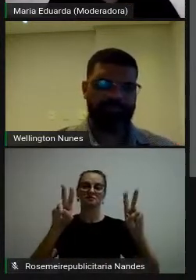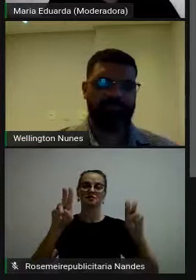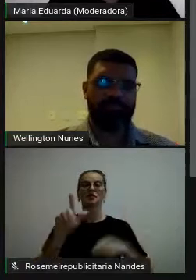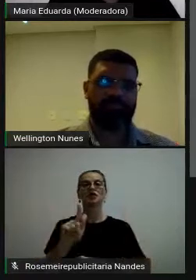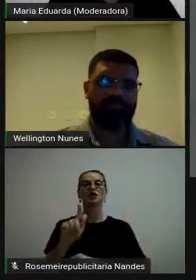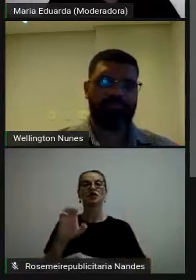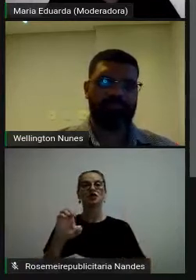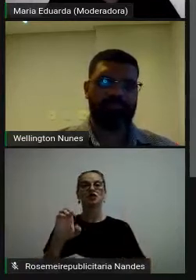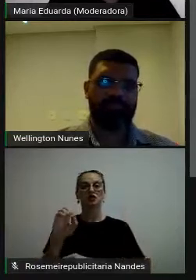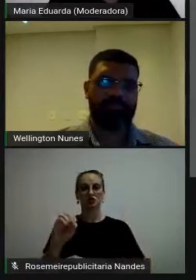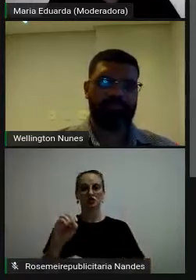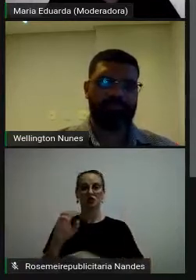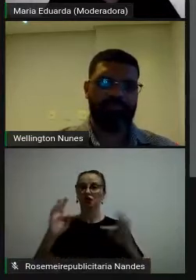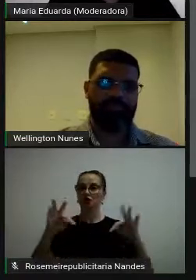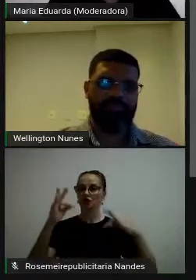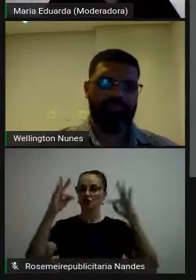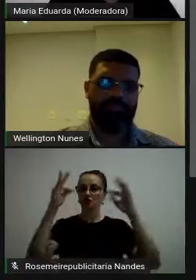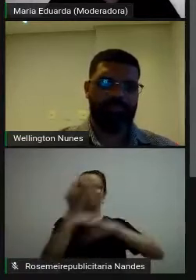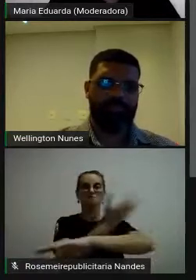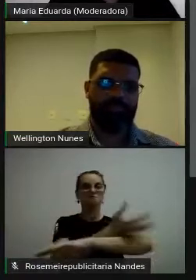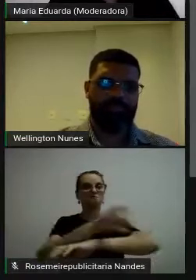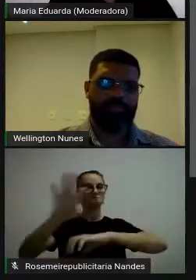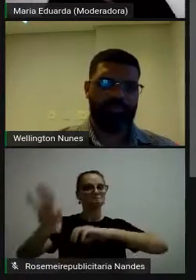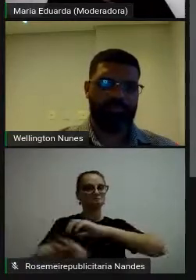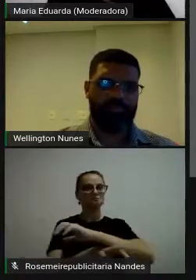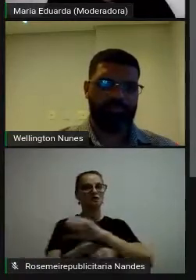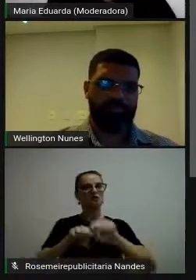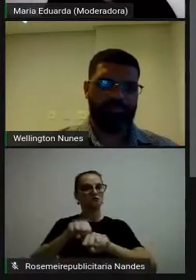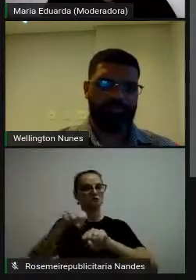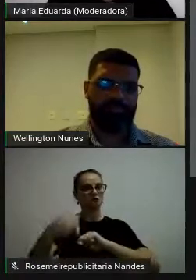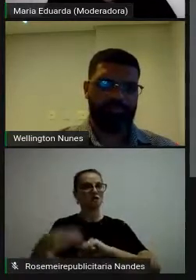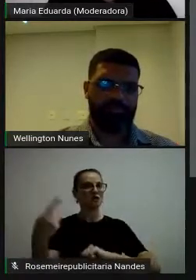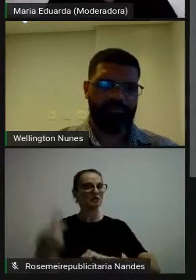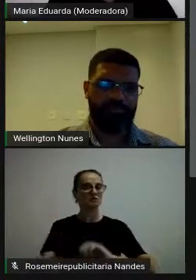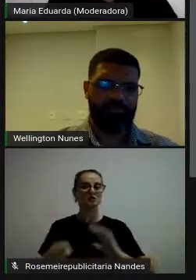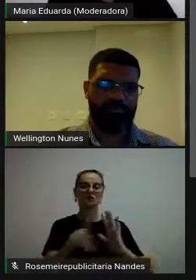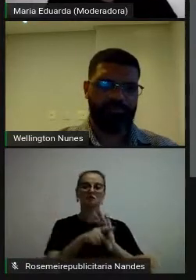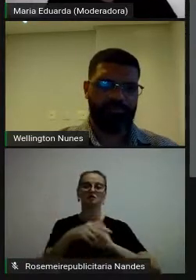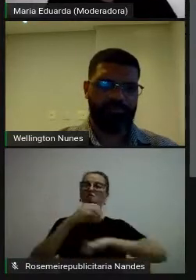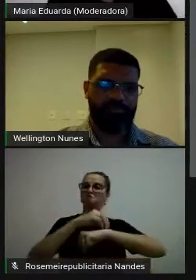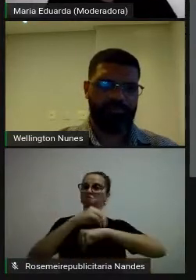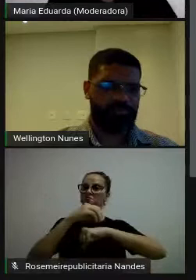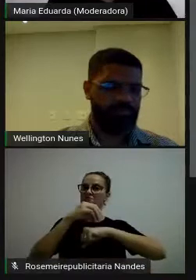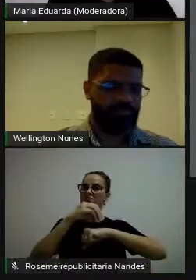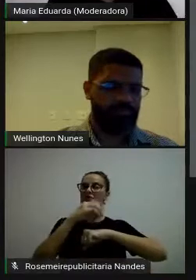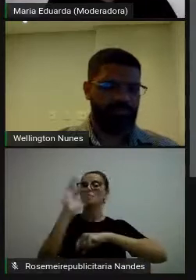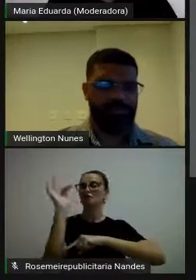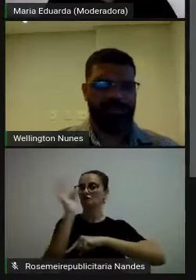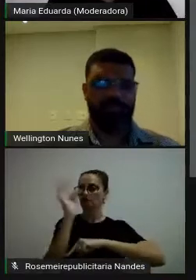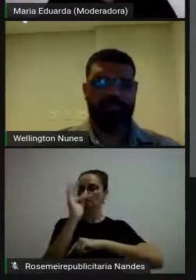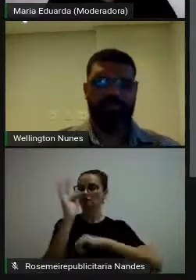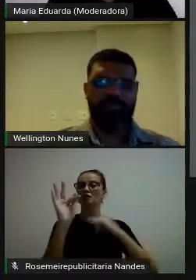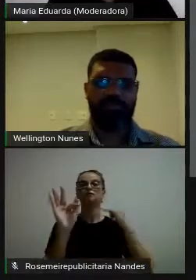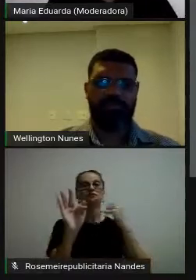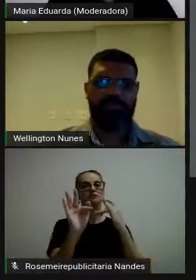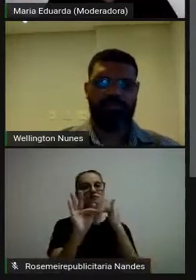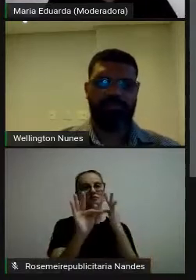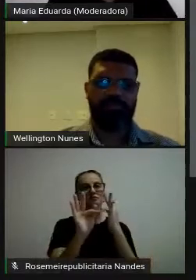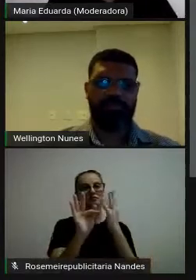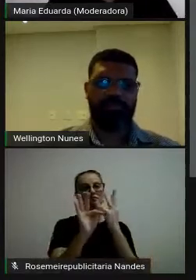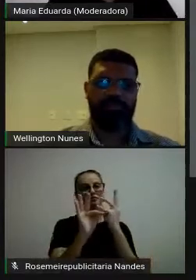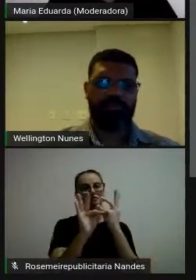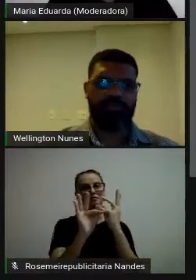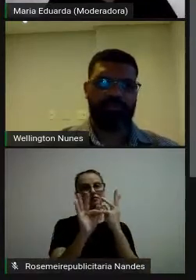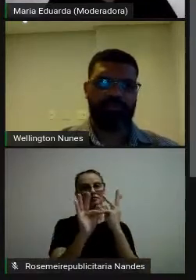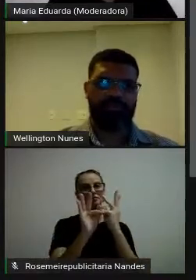Wellington ele possui graduação em tecnologia e geoprocessamento pelo IFG e engenharia de agrimensura